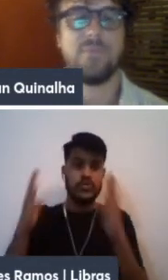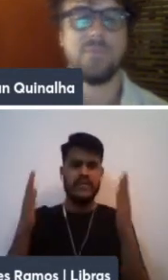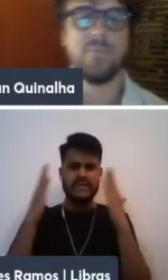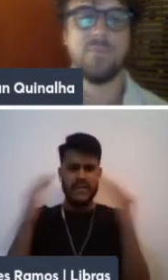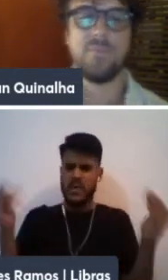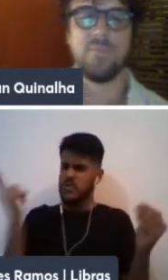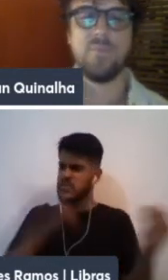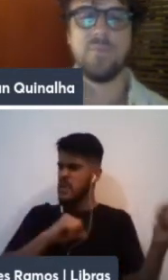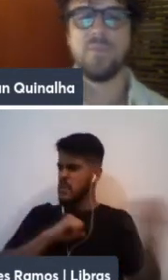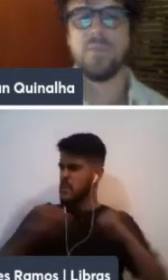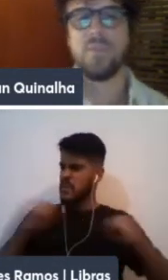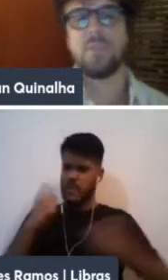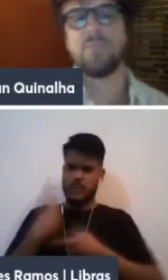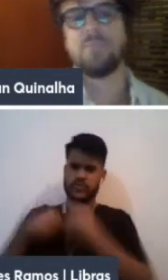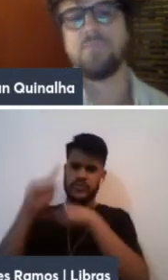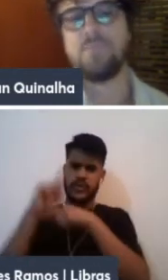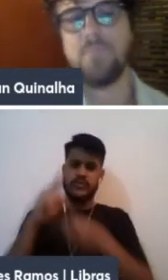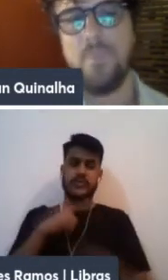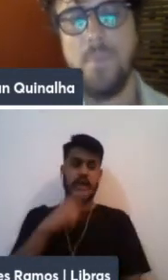entre Rio e São Paulo,